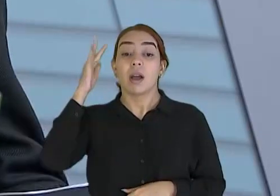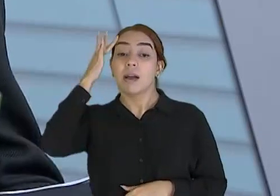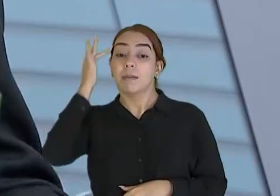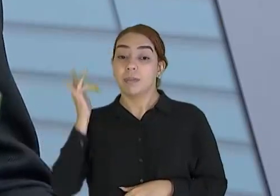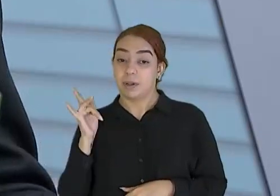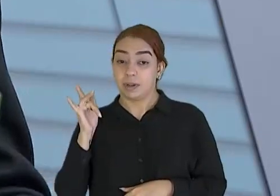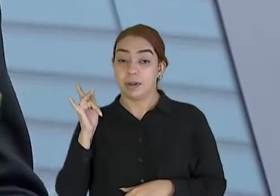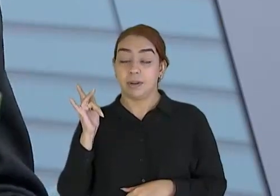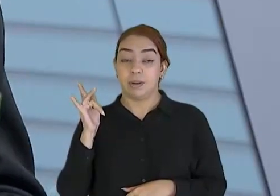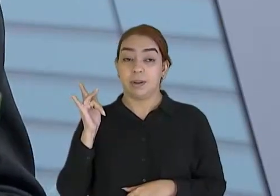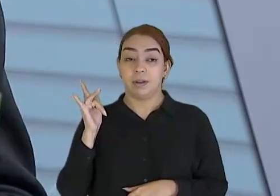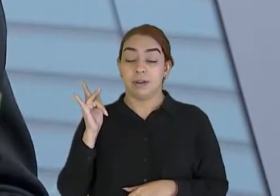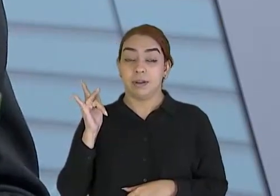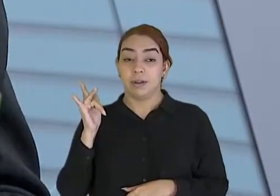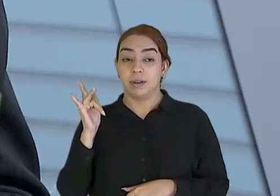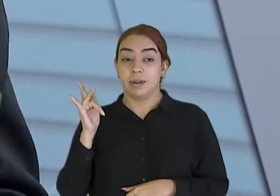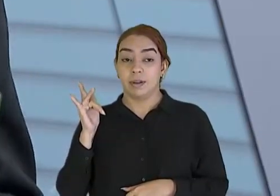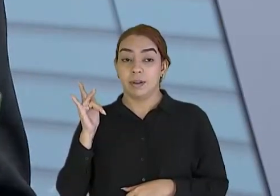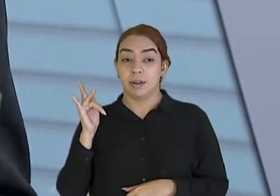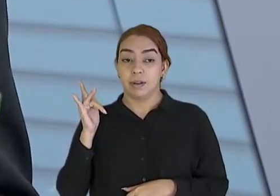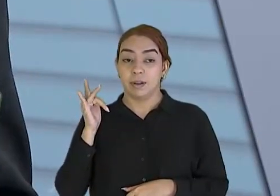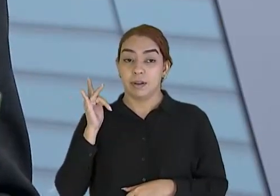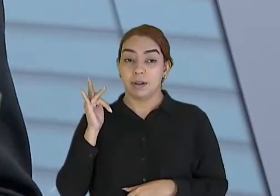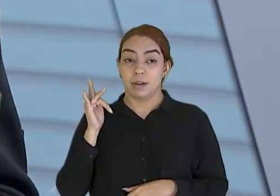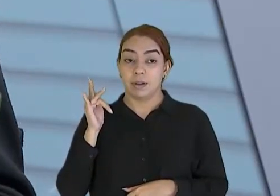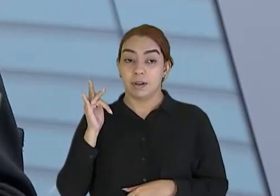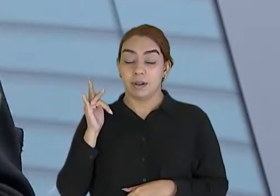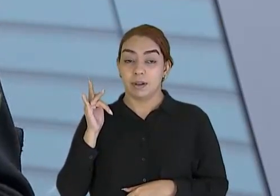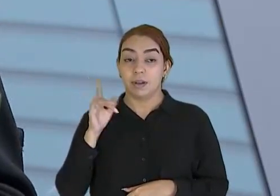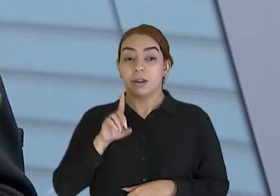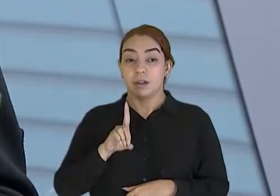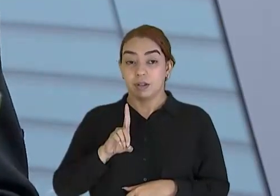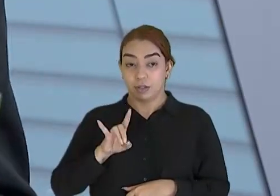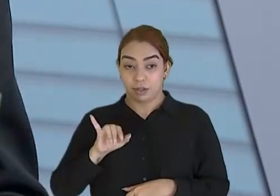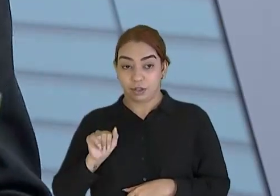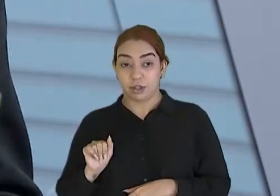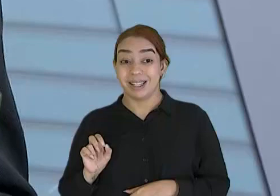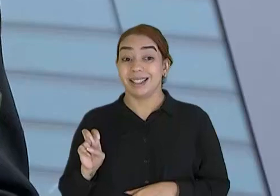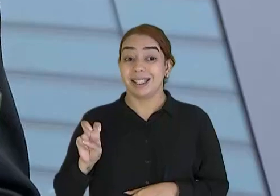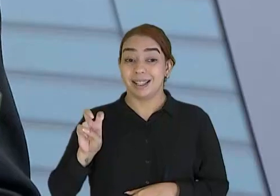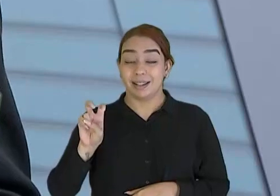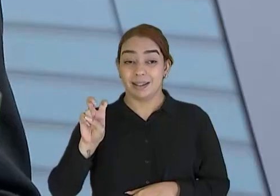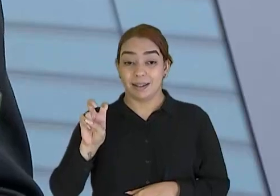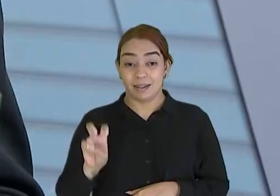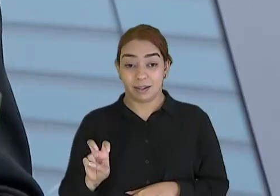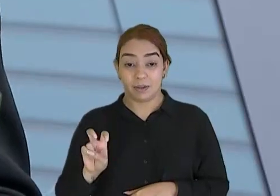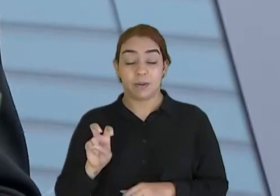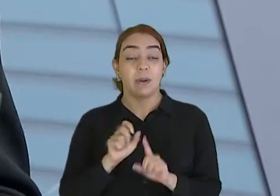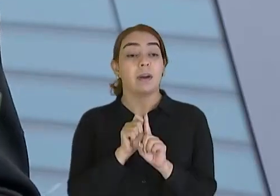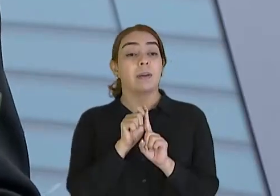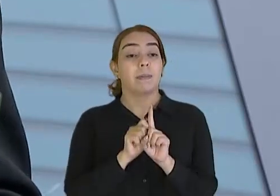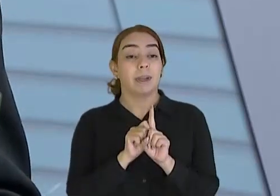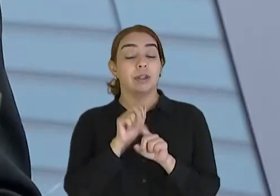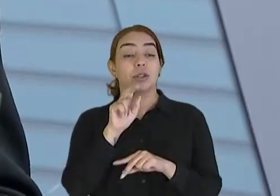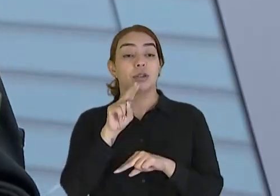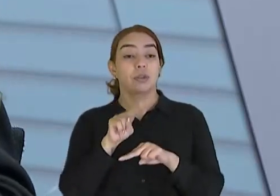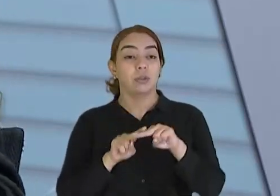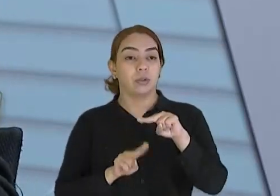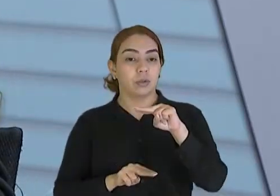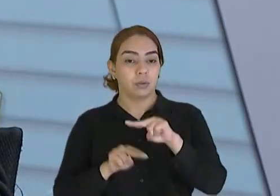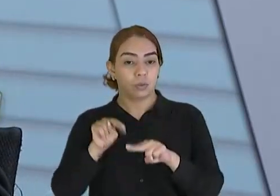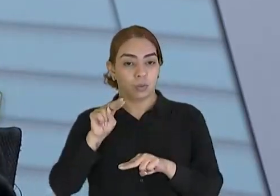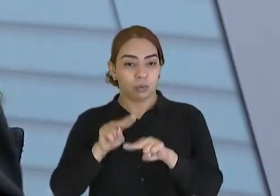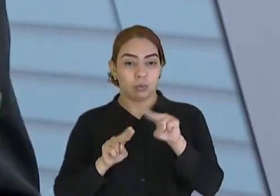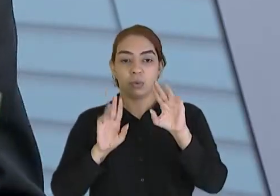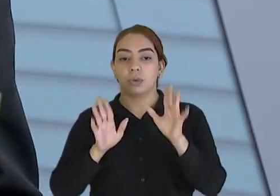no mês de junho, né? O mês 6 do ano, vamos fechar os primeiros 6 meses do ano, mas depois